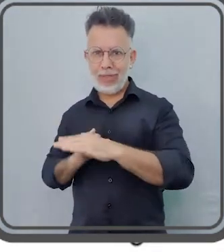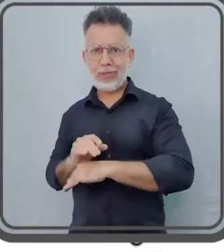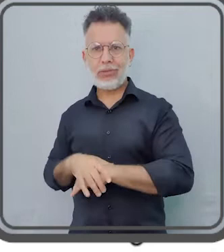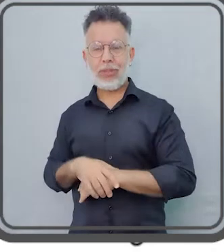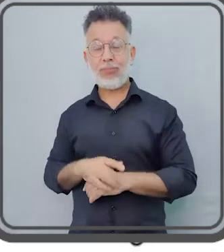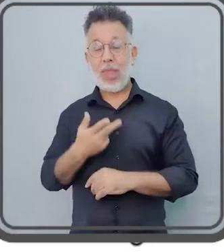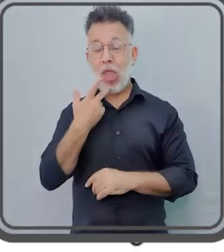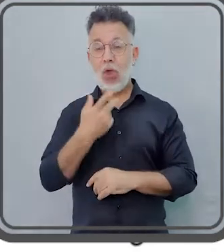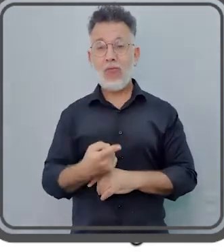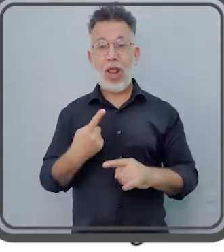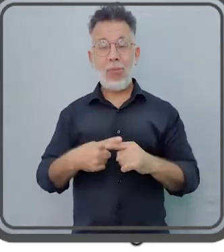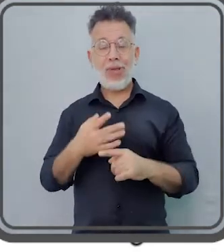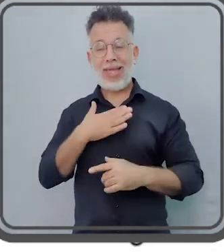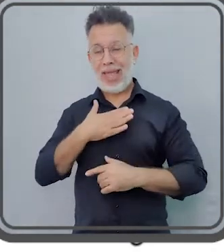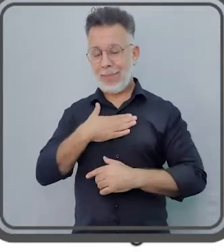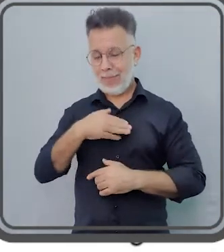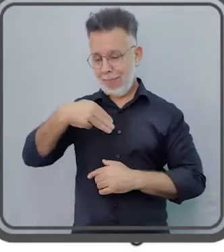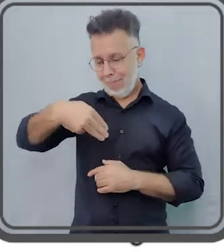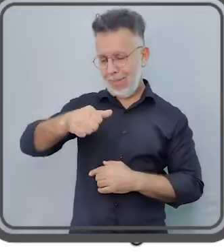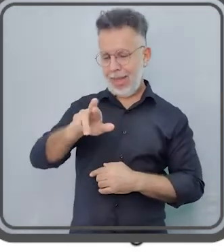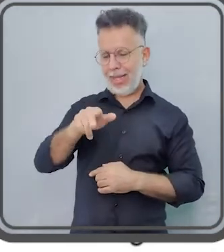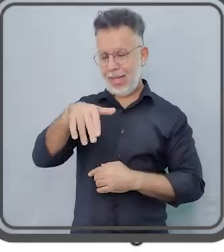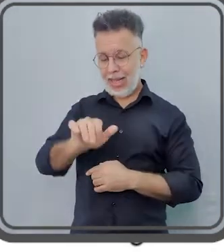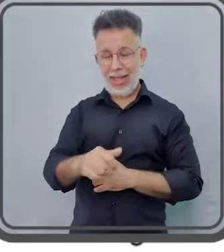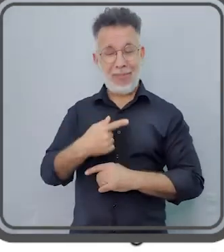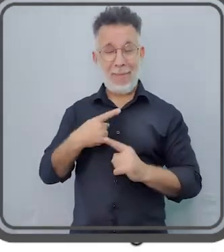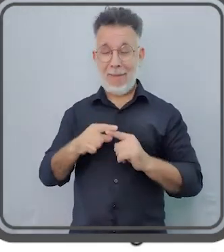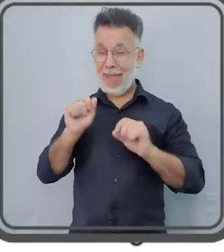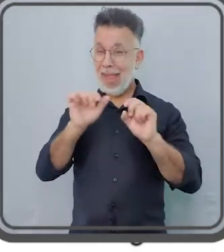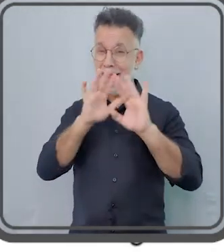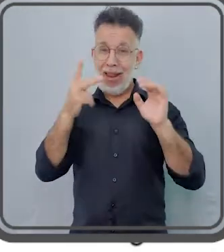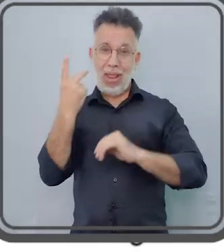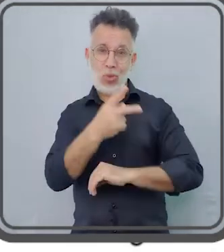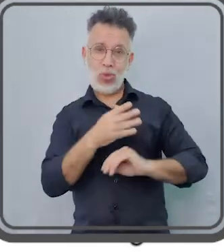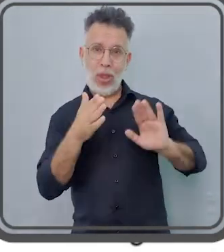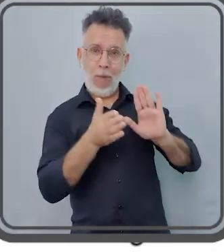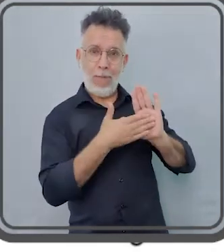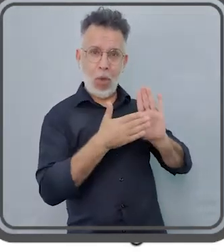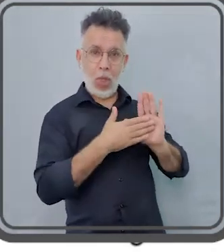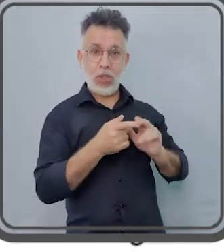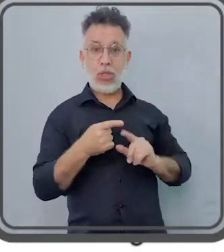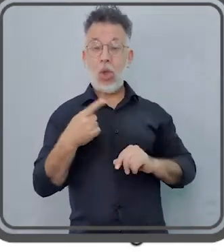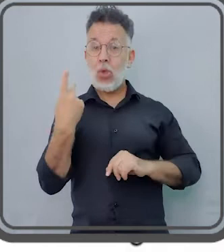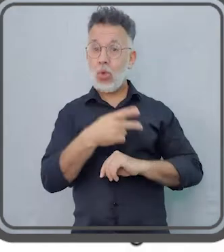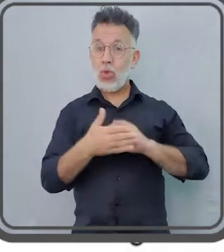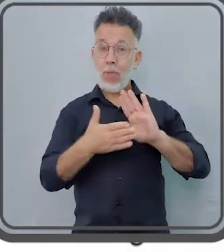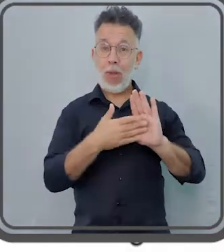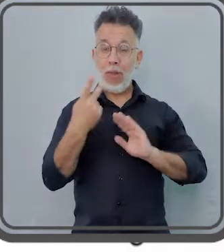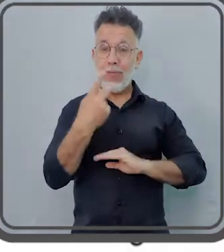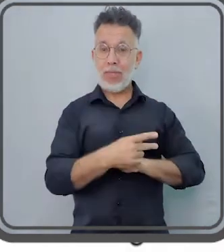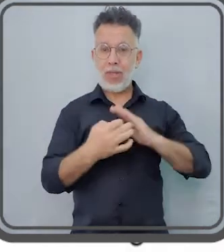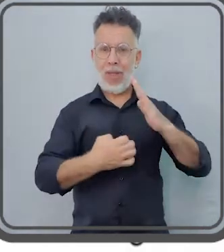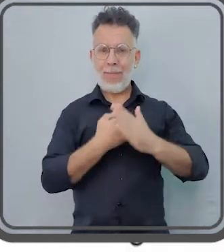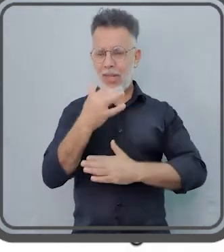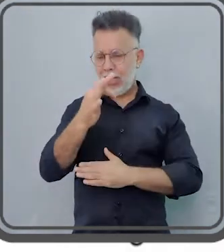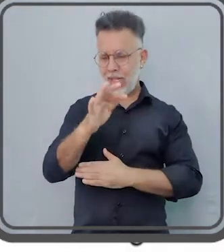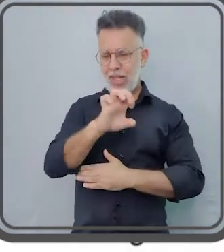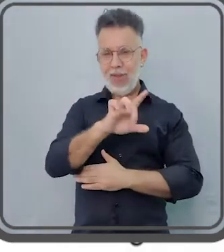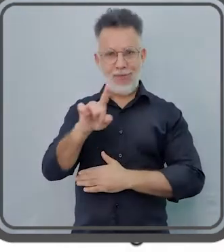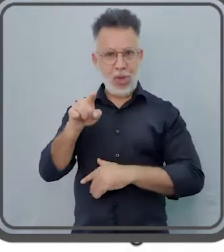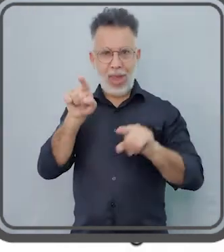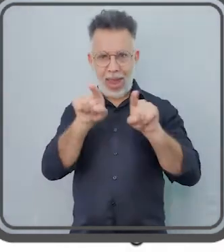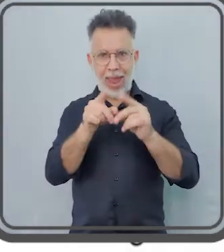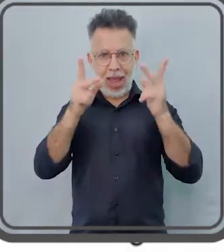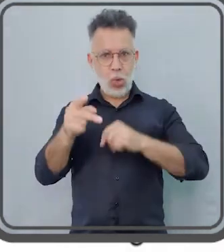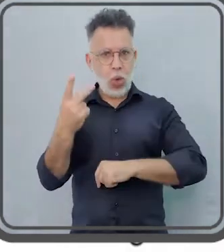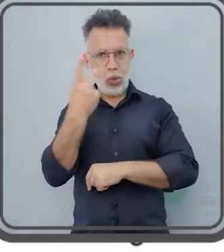mim é muito claro e muito forte o seu propósito, né? E o propósito da FIU é o propósito da Marina? Ou o propósito